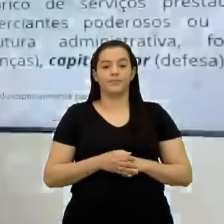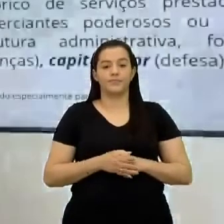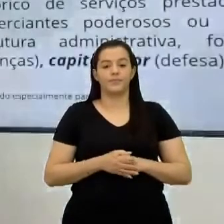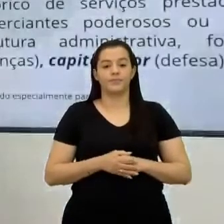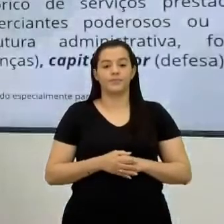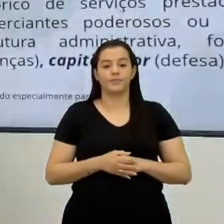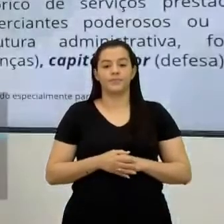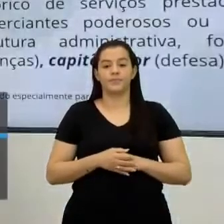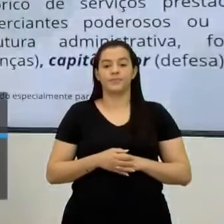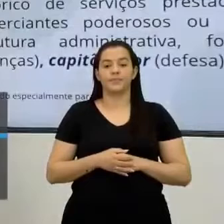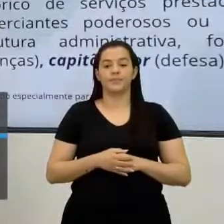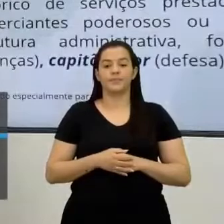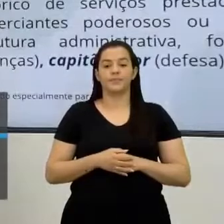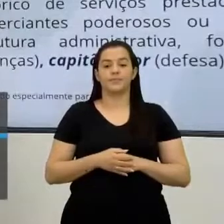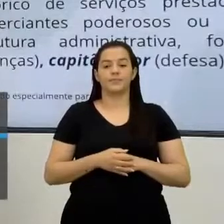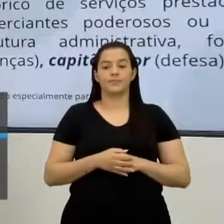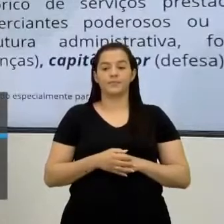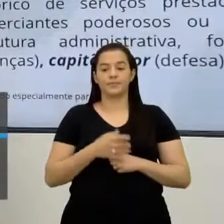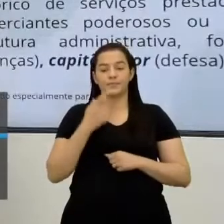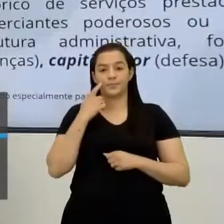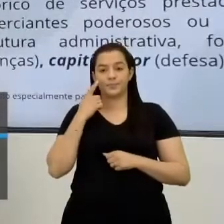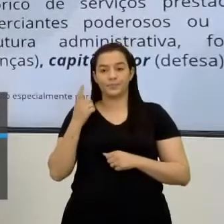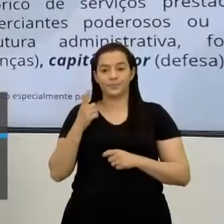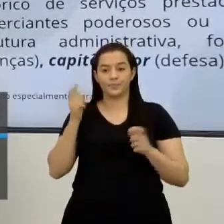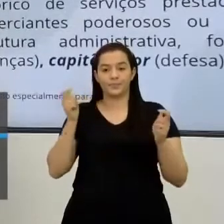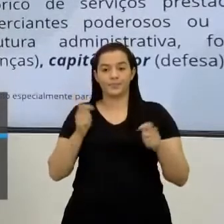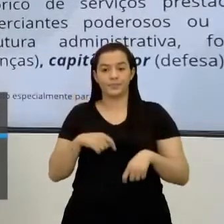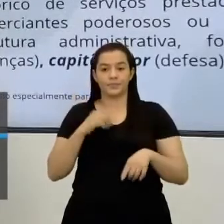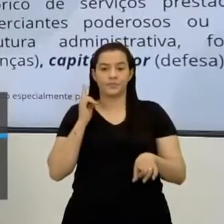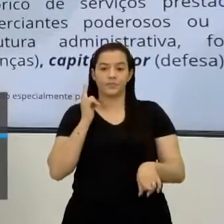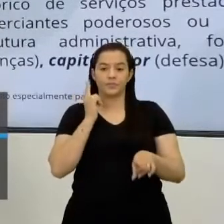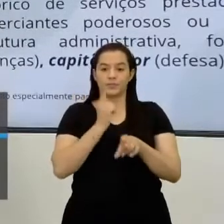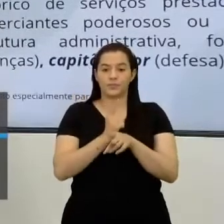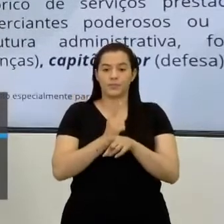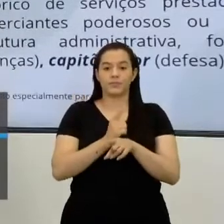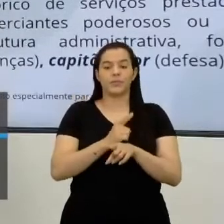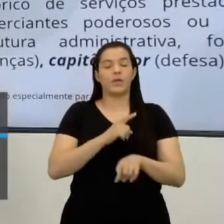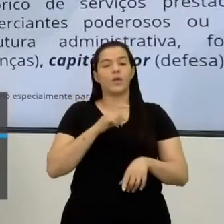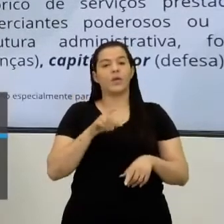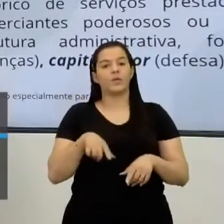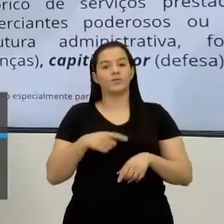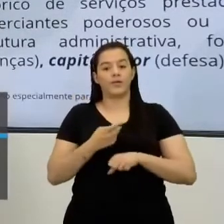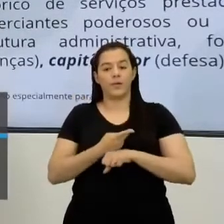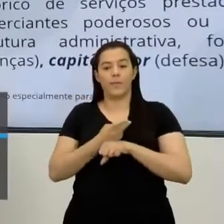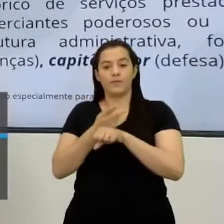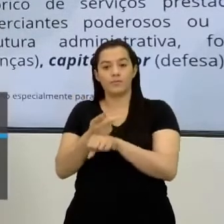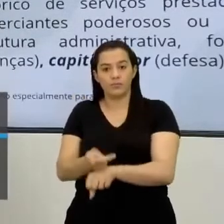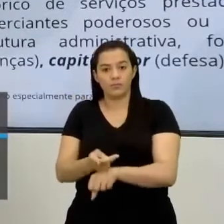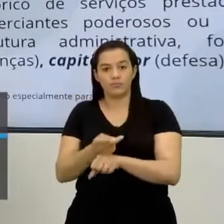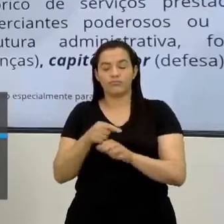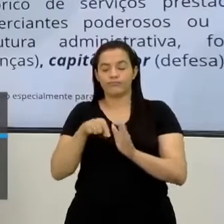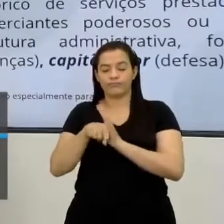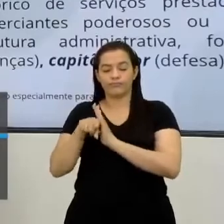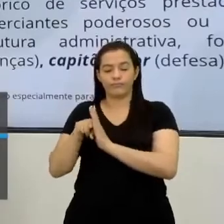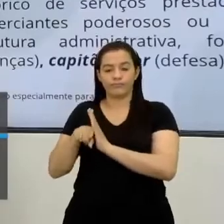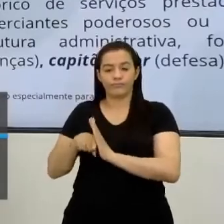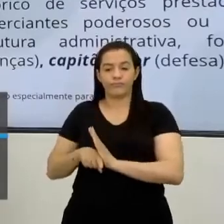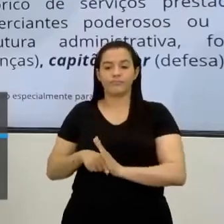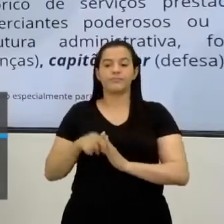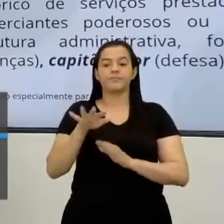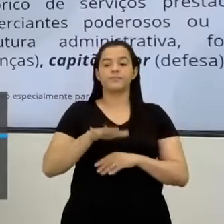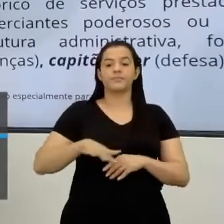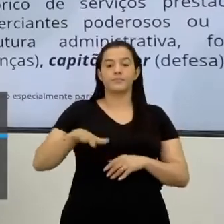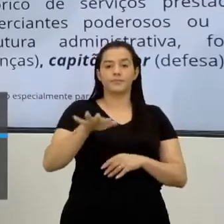voltar aqui. Olha só, nós tivemos primeiro uma exploração do território, né, que foi o nosso primeiro